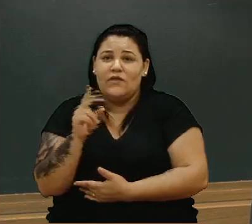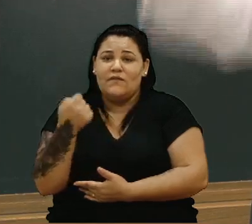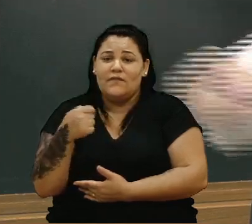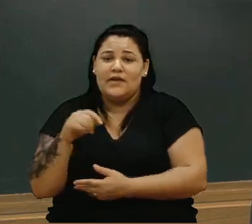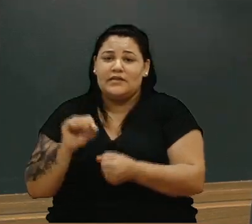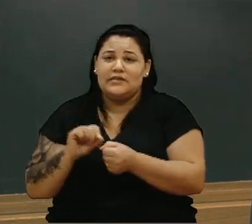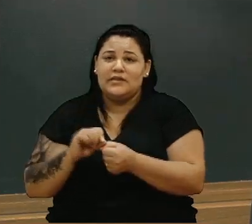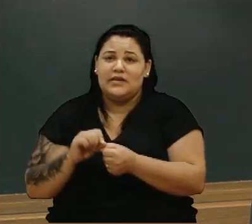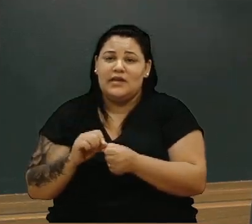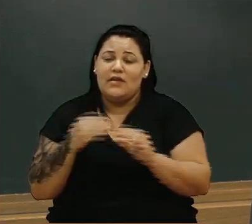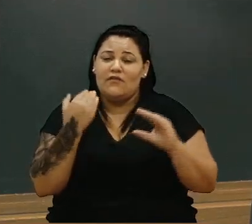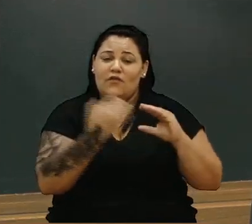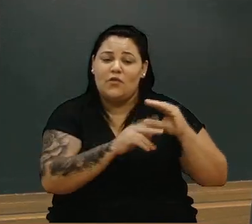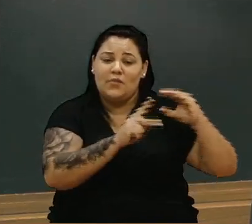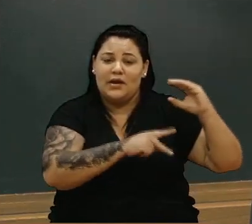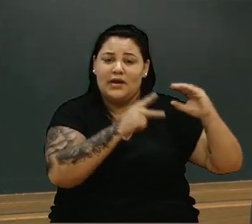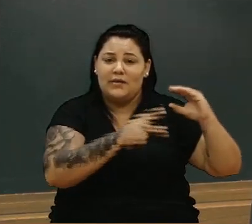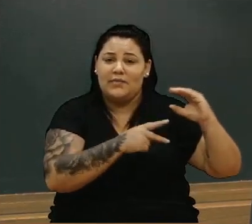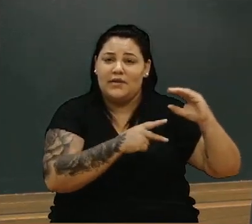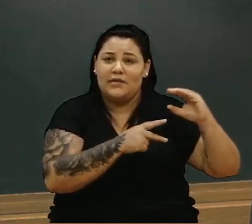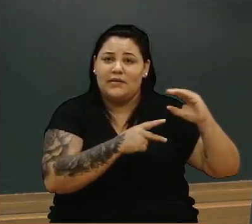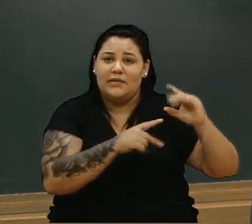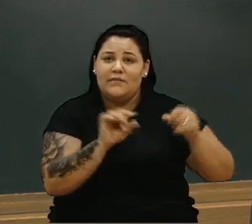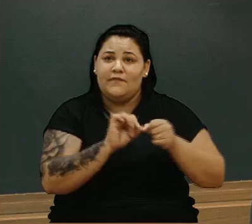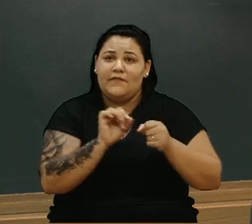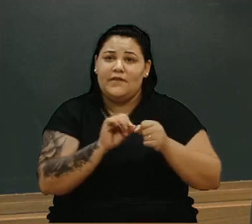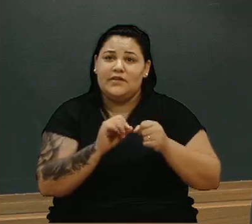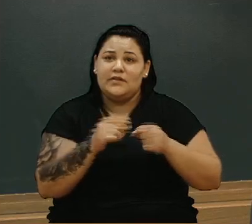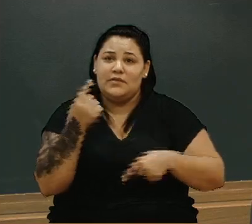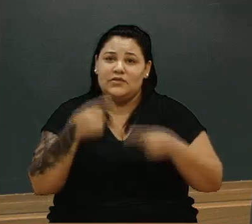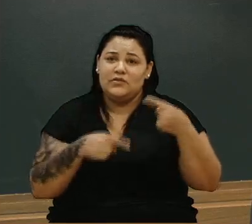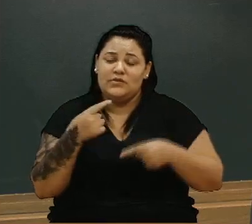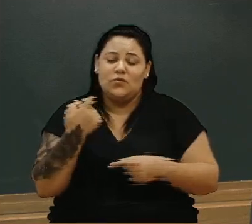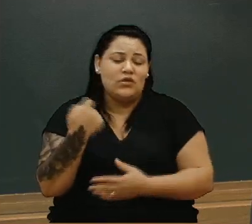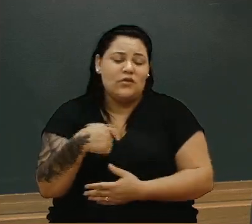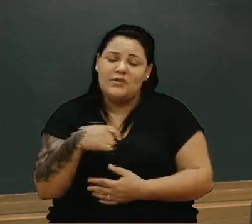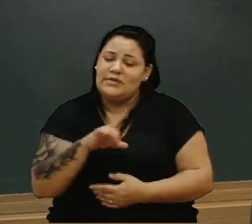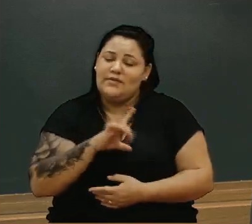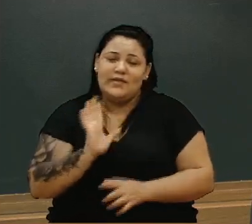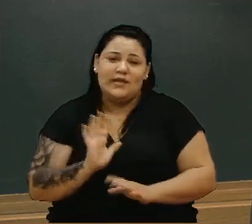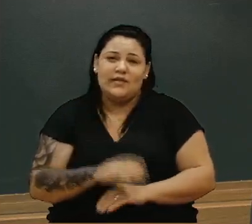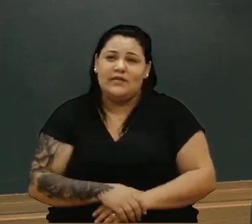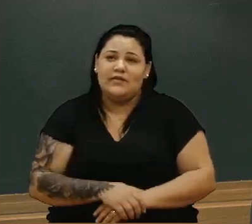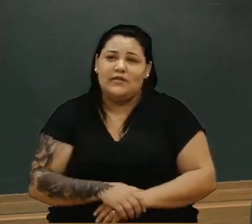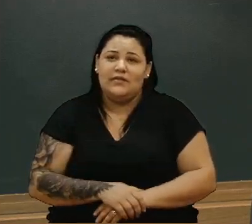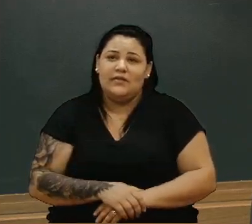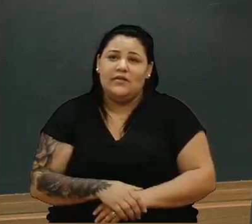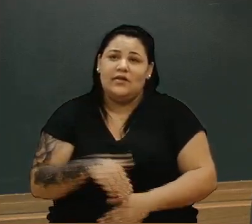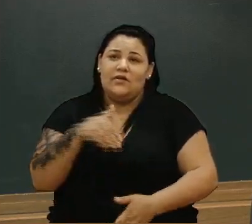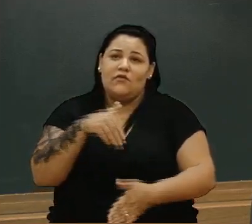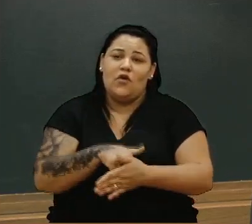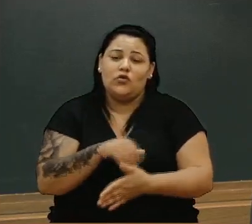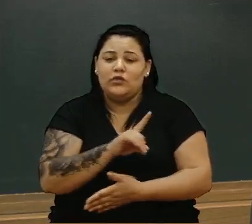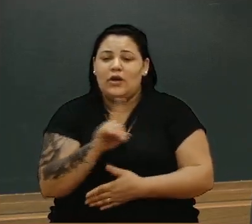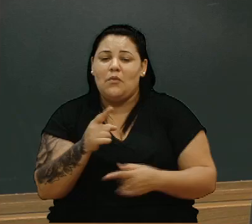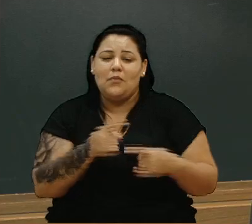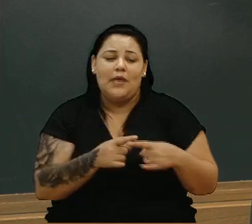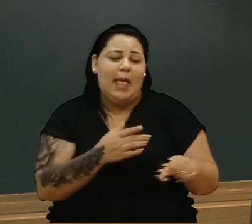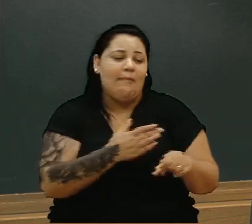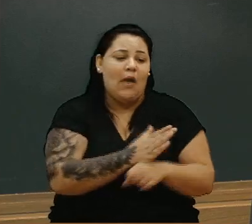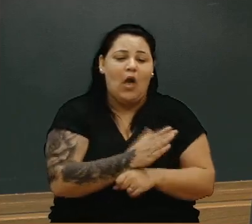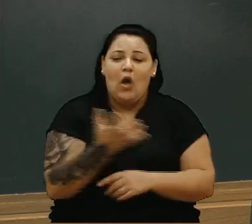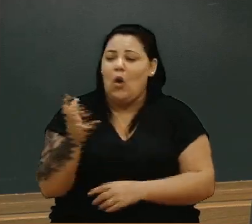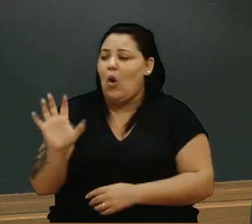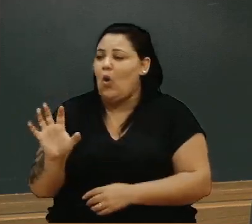mandou para essa Casa Legislativa a promoção de um debate desnecessário. Eu não voto não porque eu sou a favor ou sou contra o